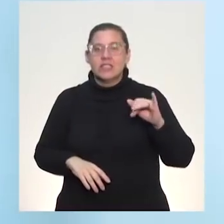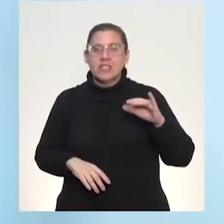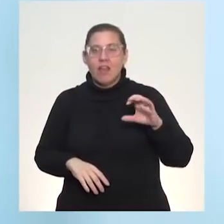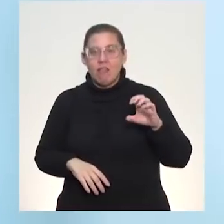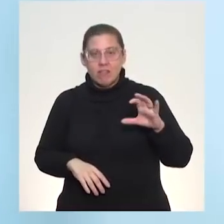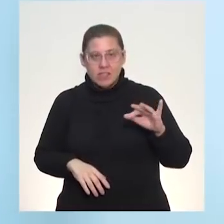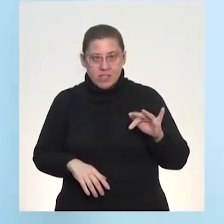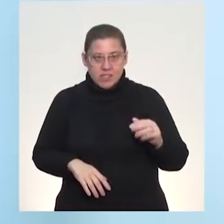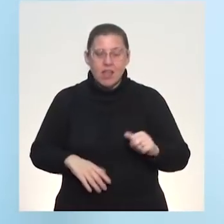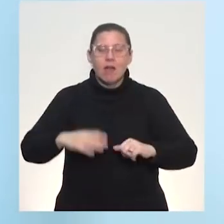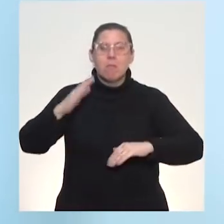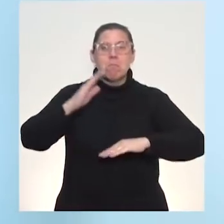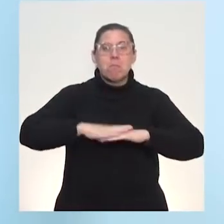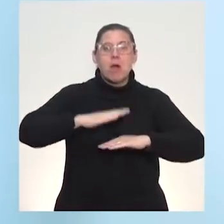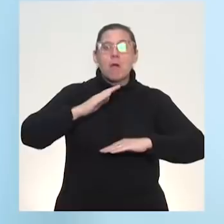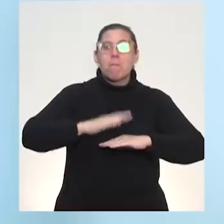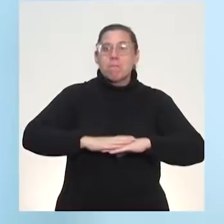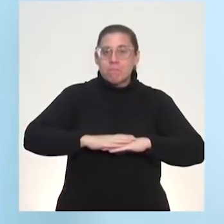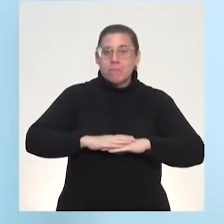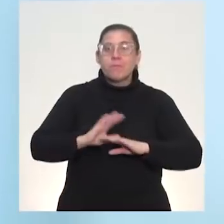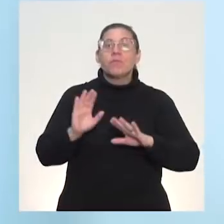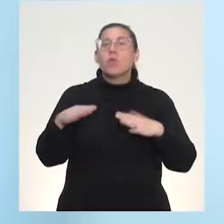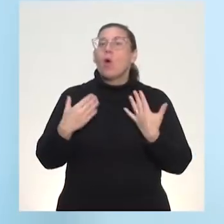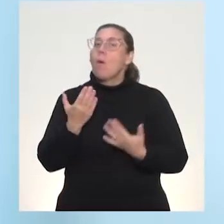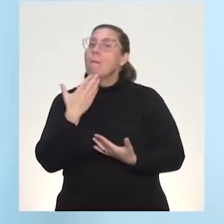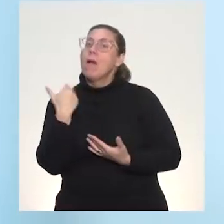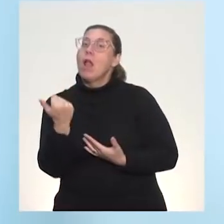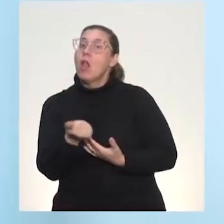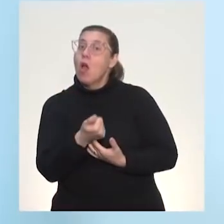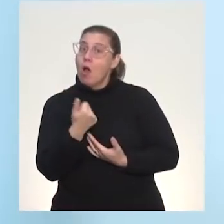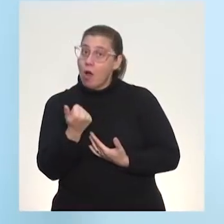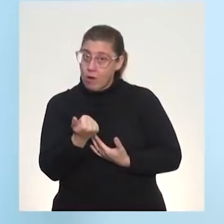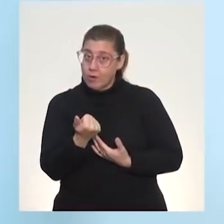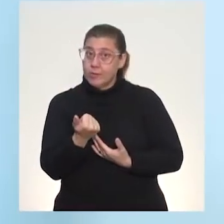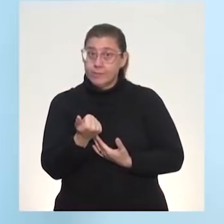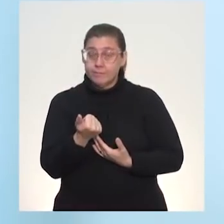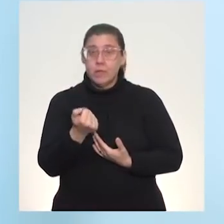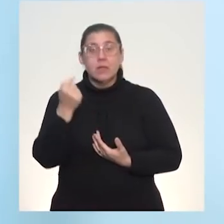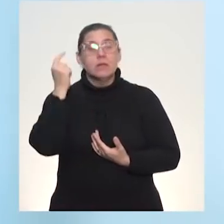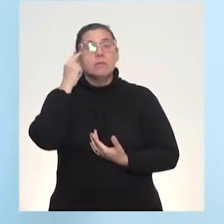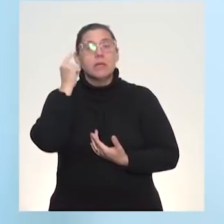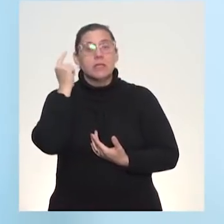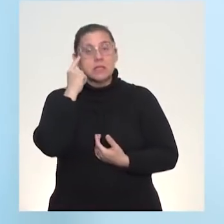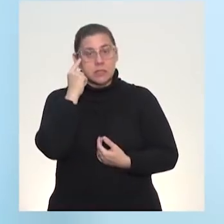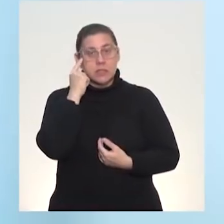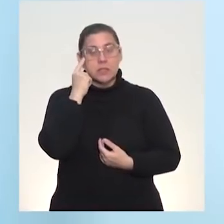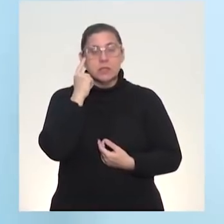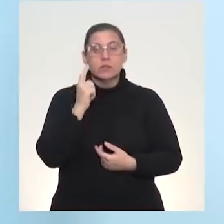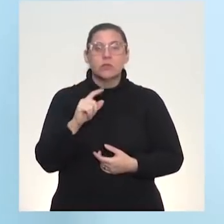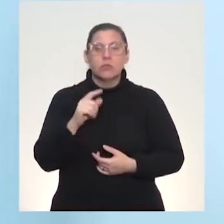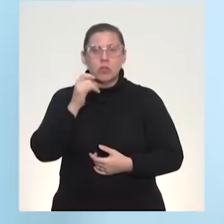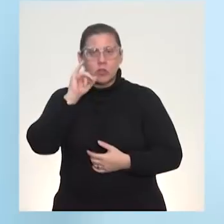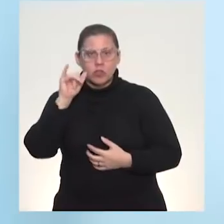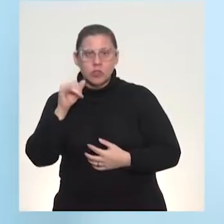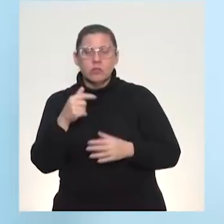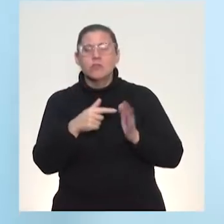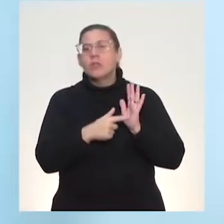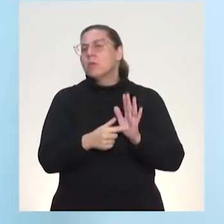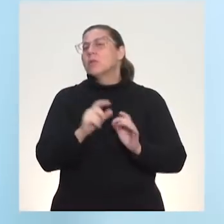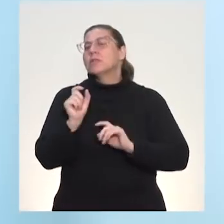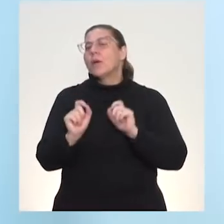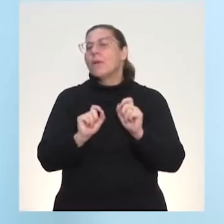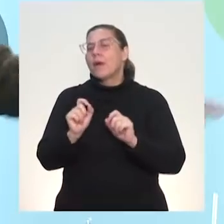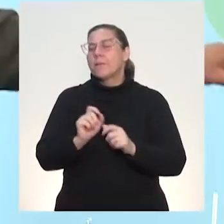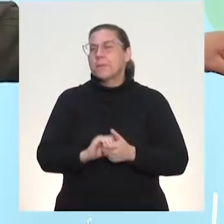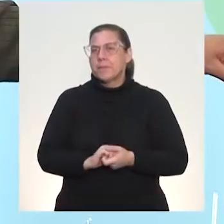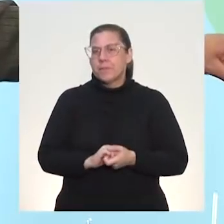energias. A gente vai trabalhar qual delas é mais eficiente, falando de eficiência energética, né? E você trouxe para a gente?